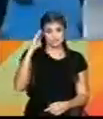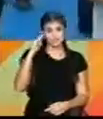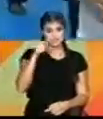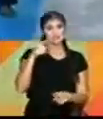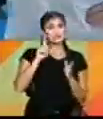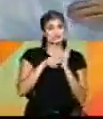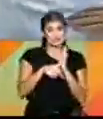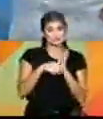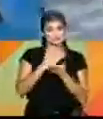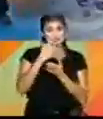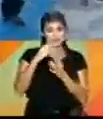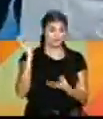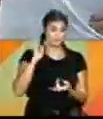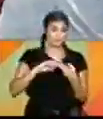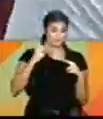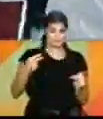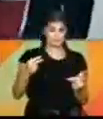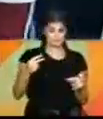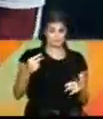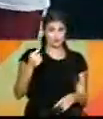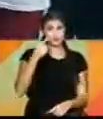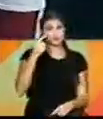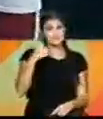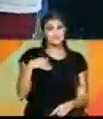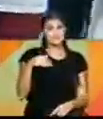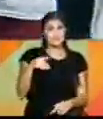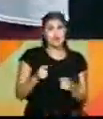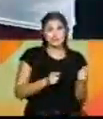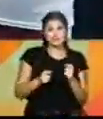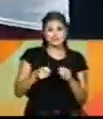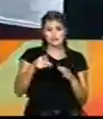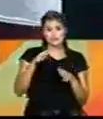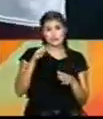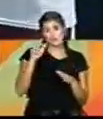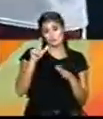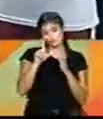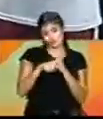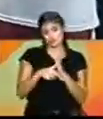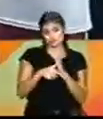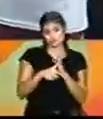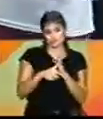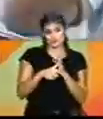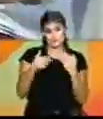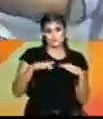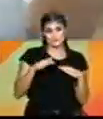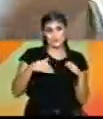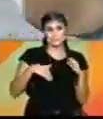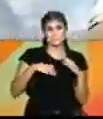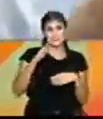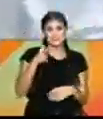então um projeto não só da Câmara Municipal, nós já vamos conhecer melhor a organização deste projeto, mas posso dizer-vos que estão mais de